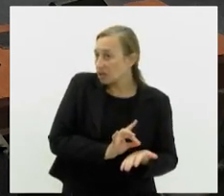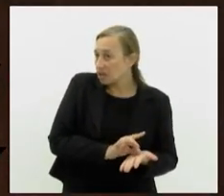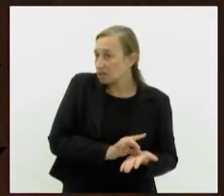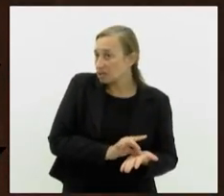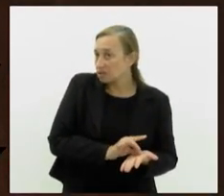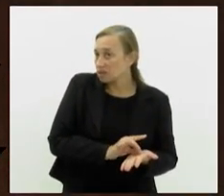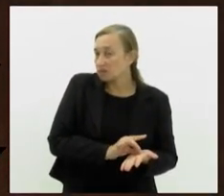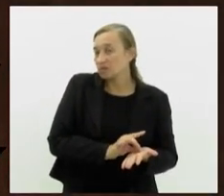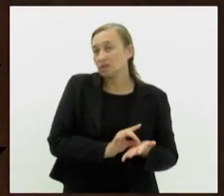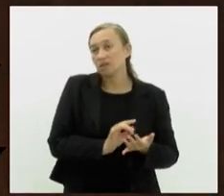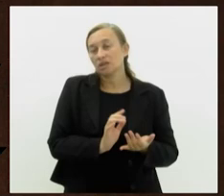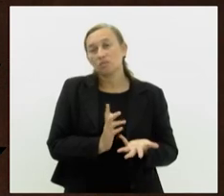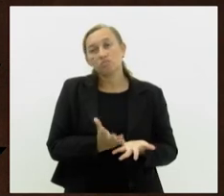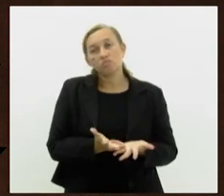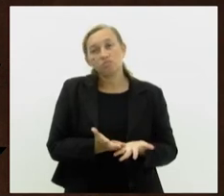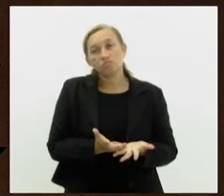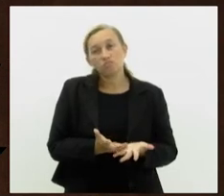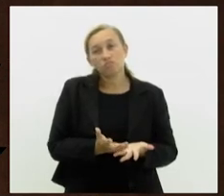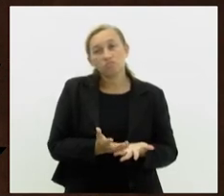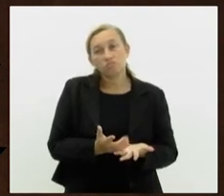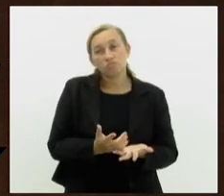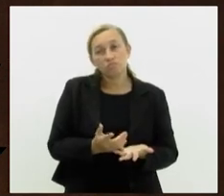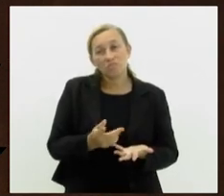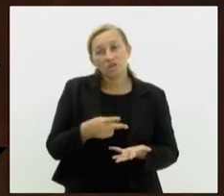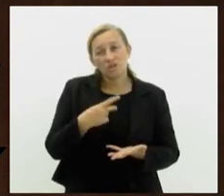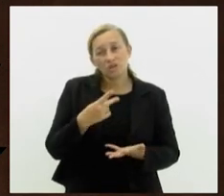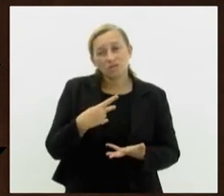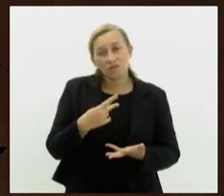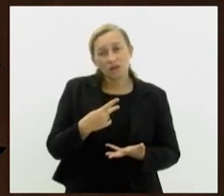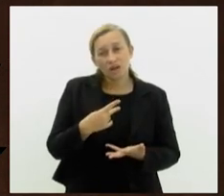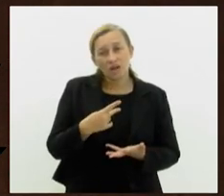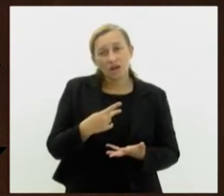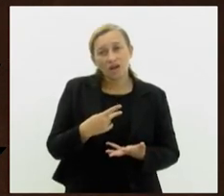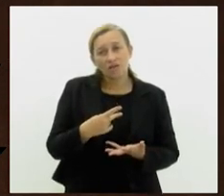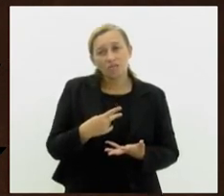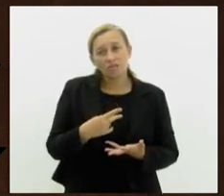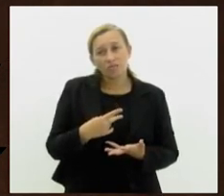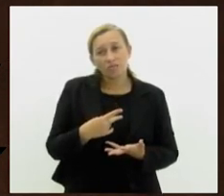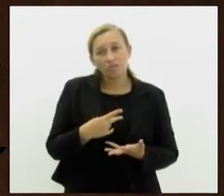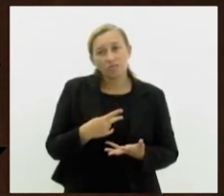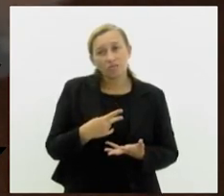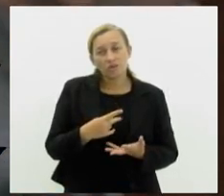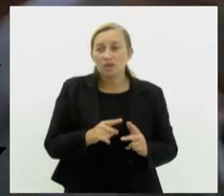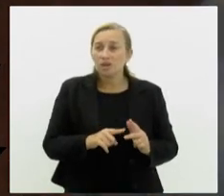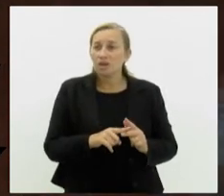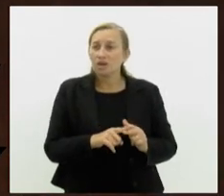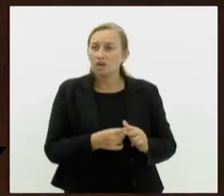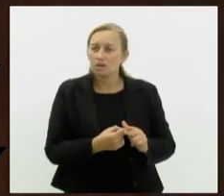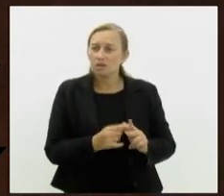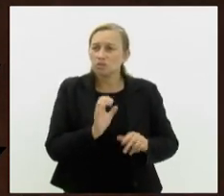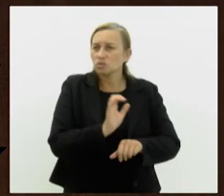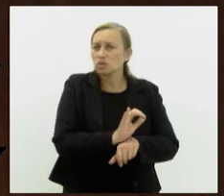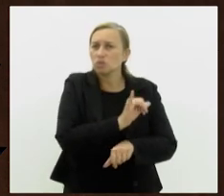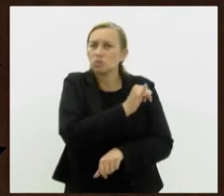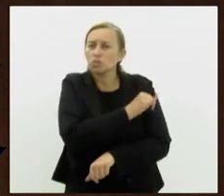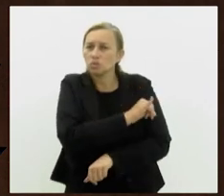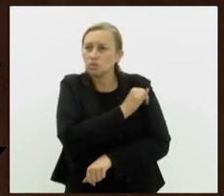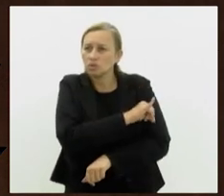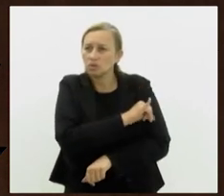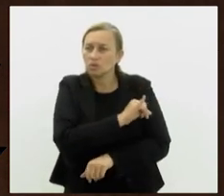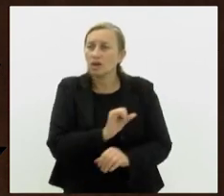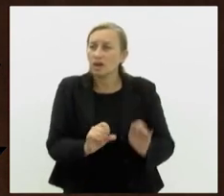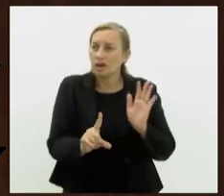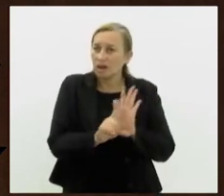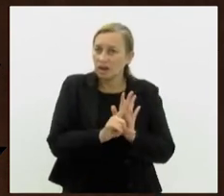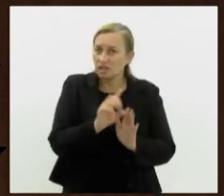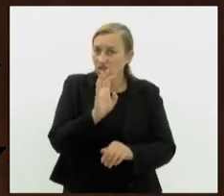uma adequação do que prescreve o regulamento do Estado do Rio de Janeiro, a